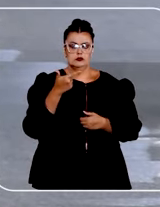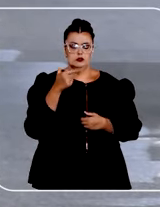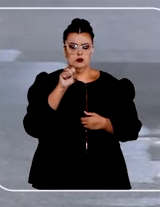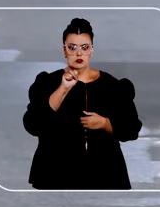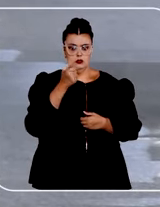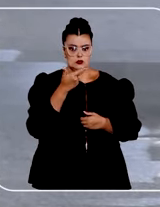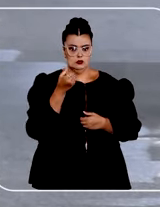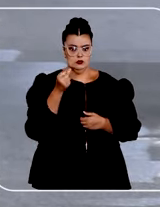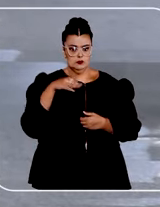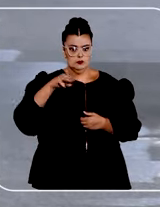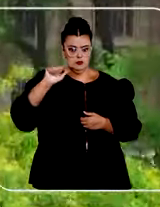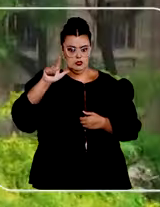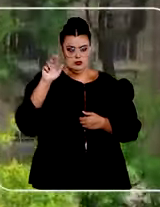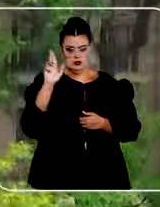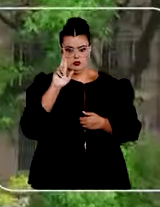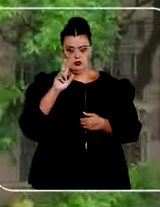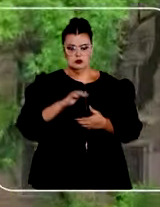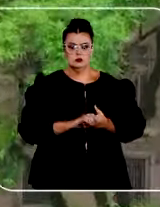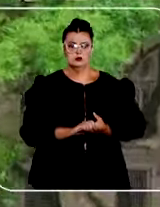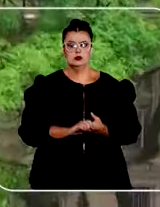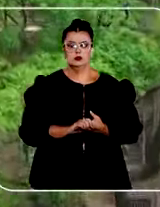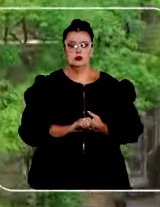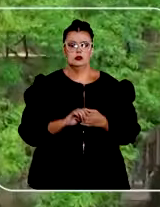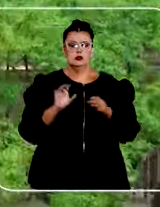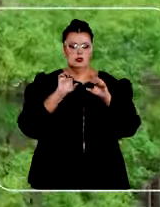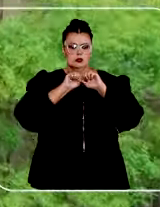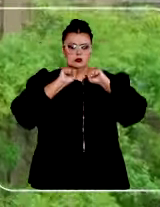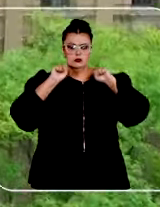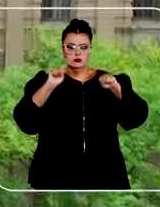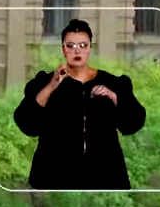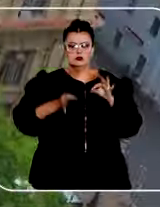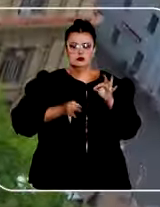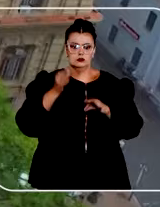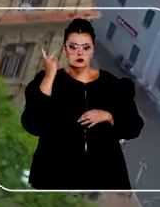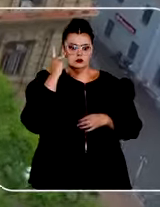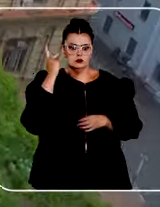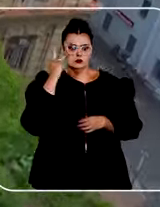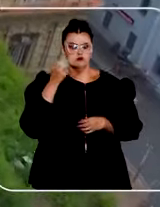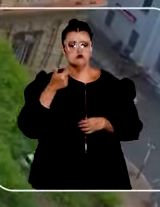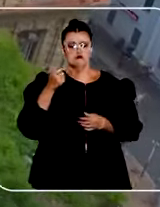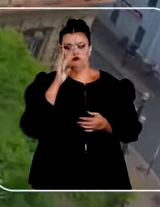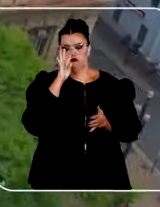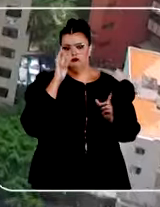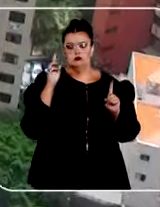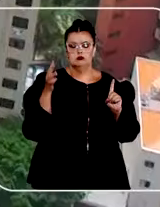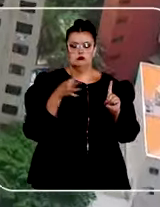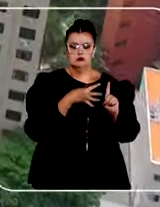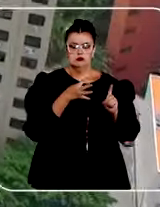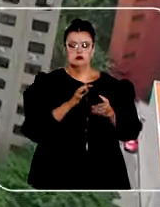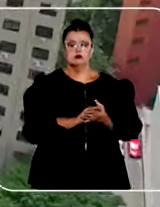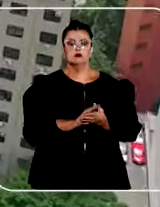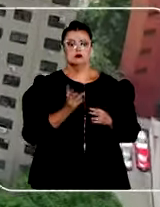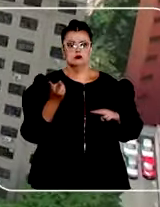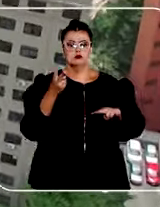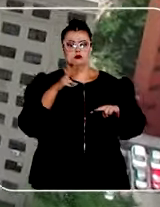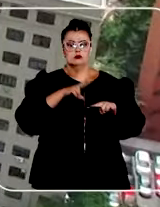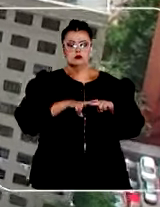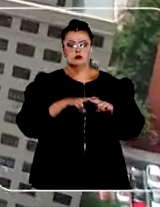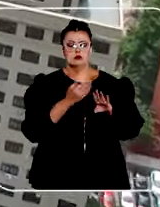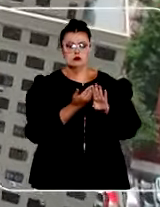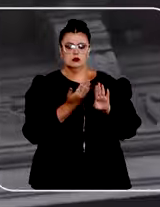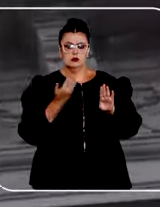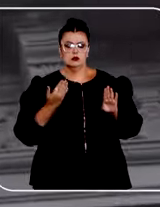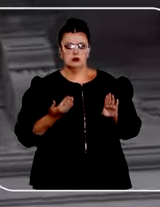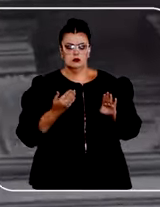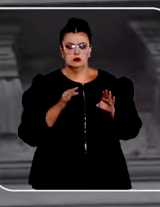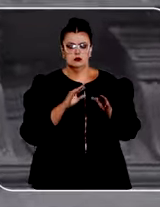R 86.000 o Tribunal de Justiça de São Paulo Manteve a condenação de primeira instância que condenou o réu a pena de prisão mas